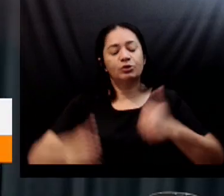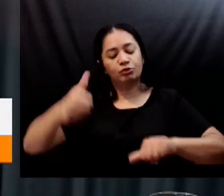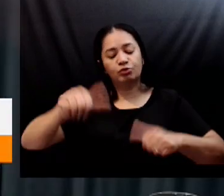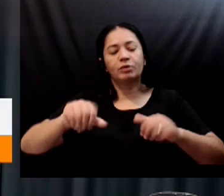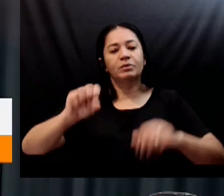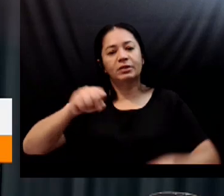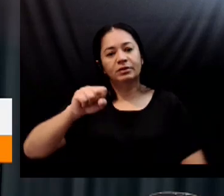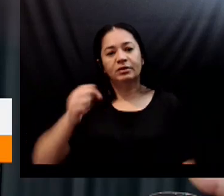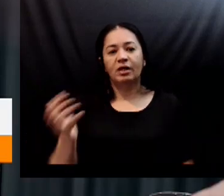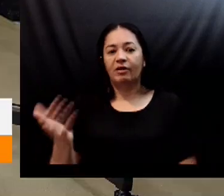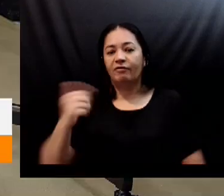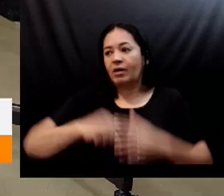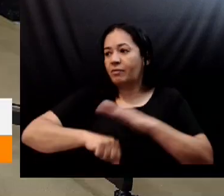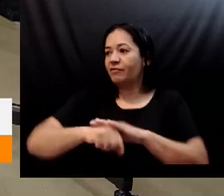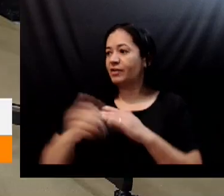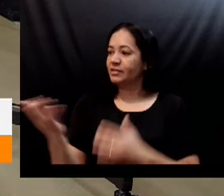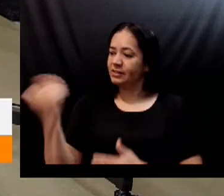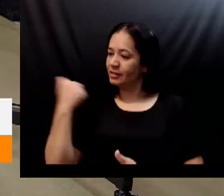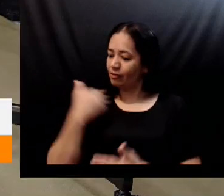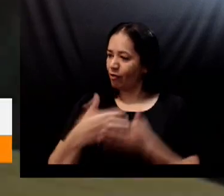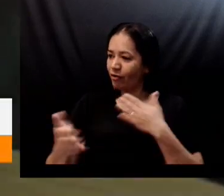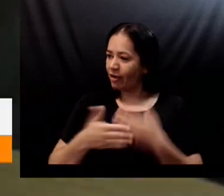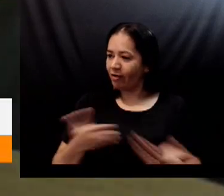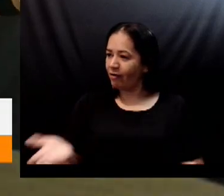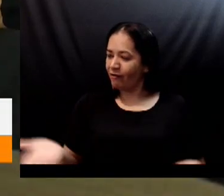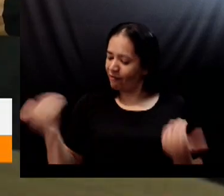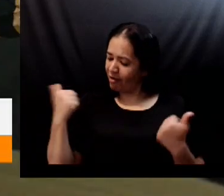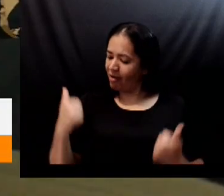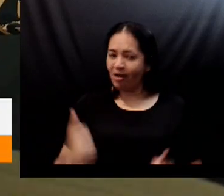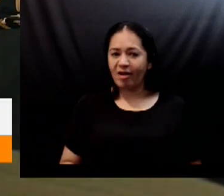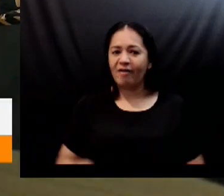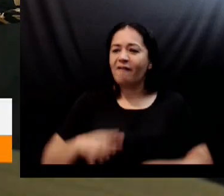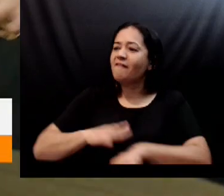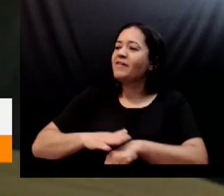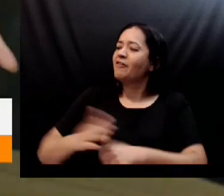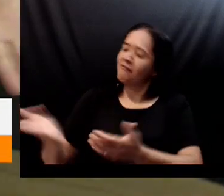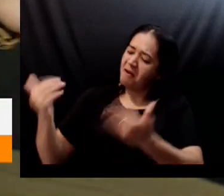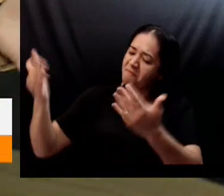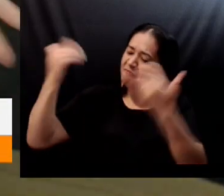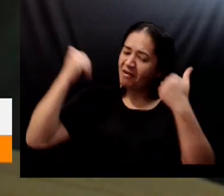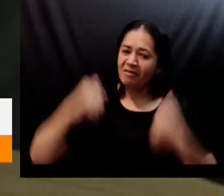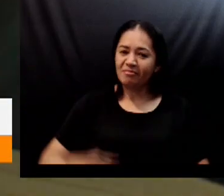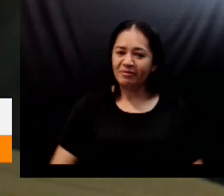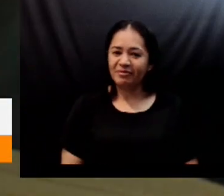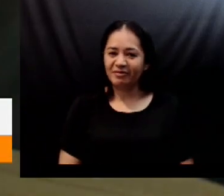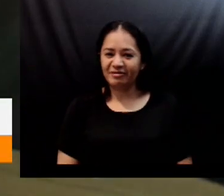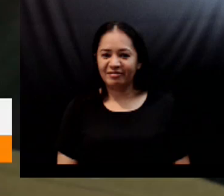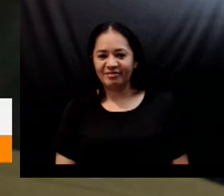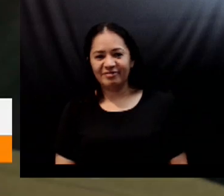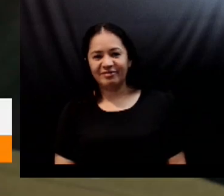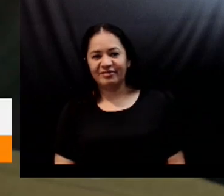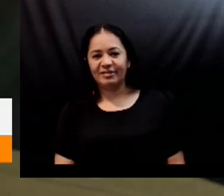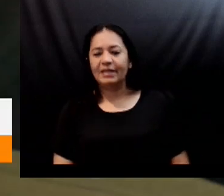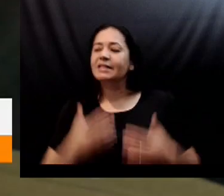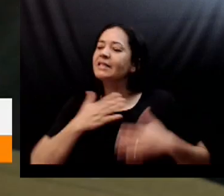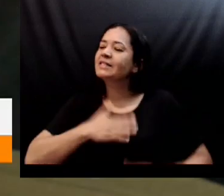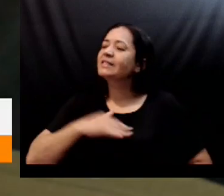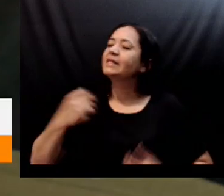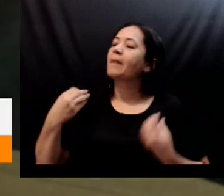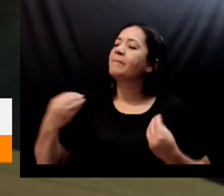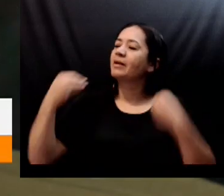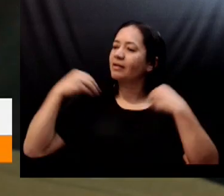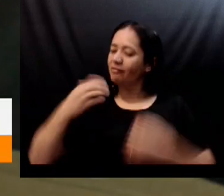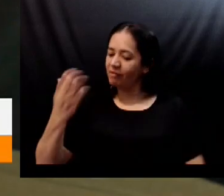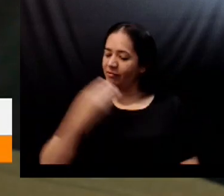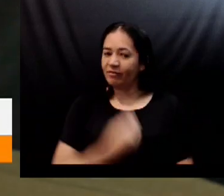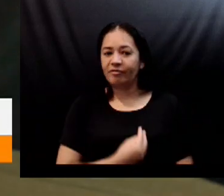coisa então. Sim, tá fazendo o quê aí? Levanta daí, mulher, vamos, levanta. Vai descansar para quê? Vamos viver. Mas o